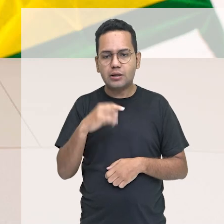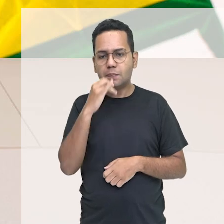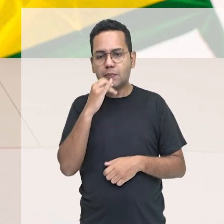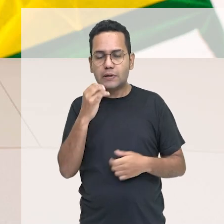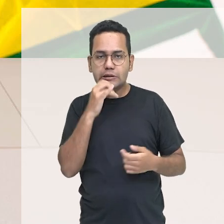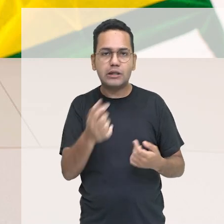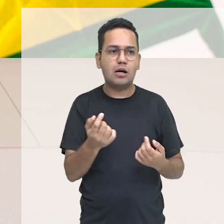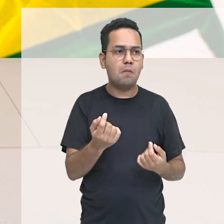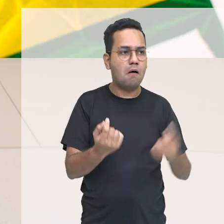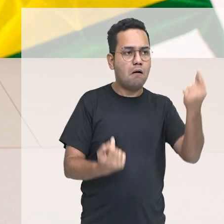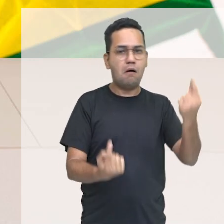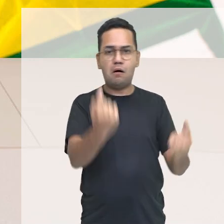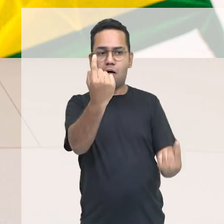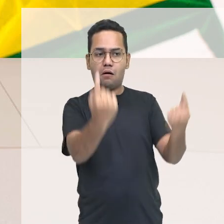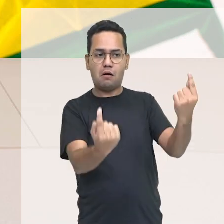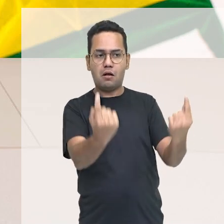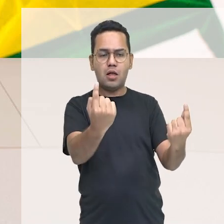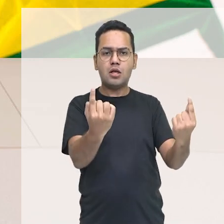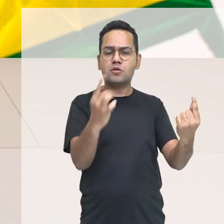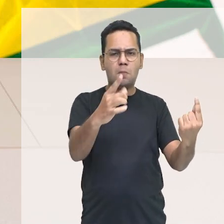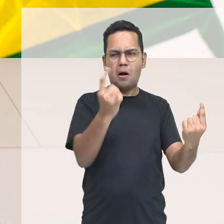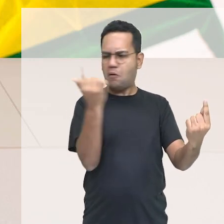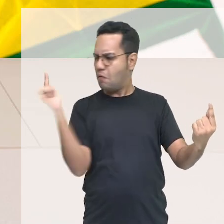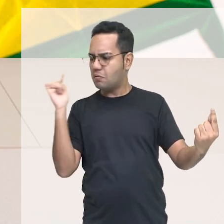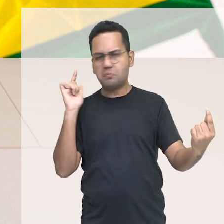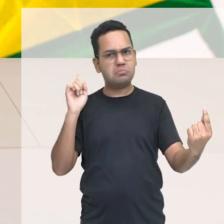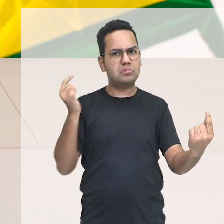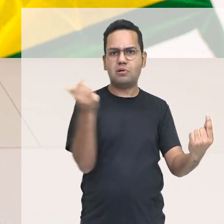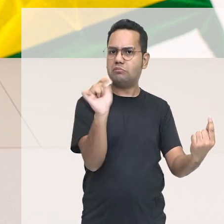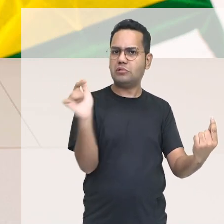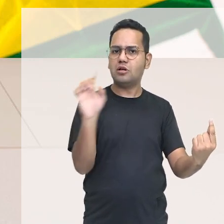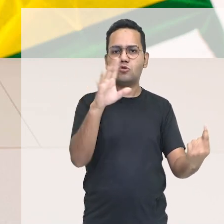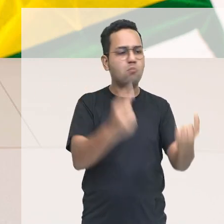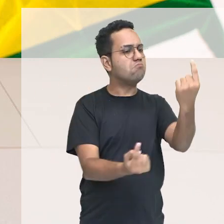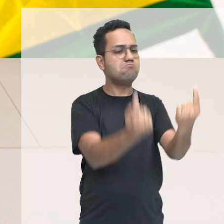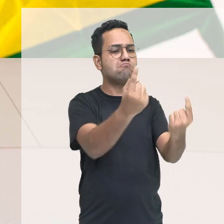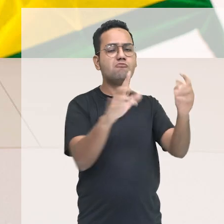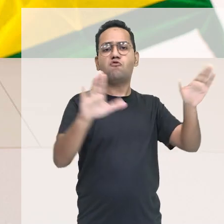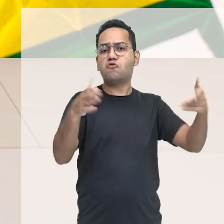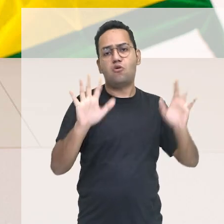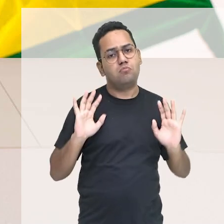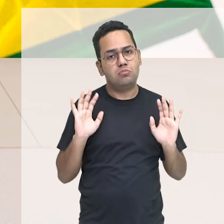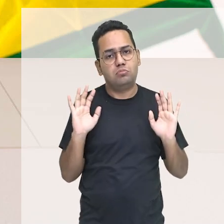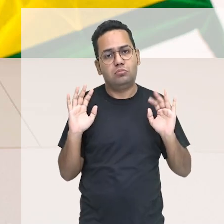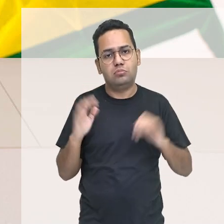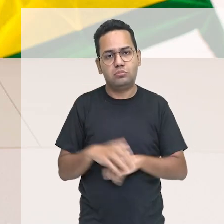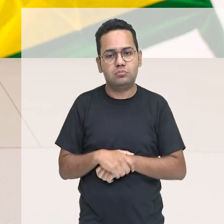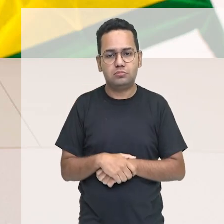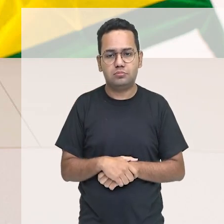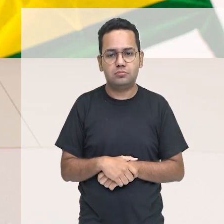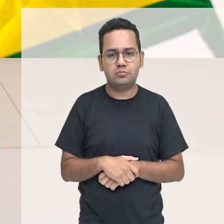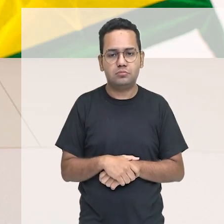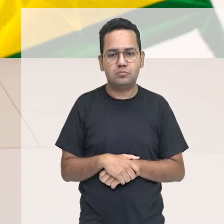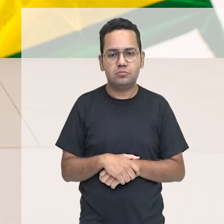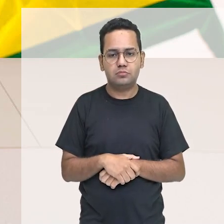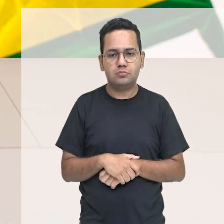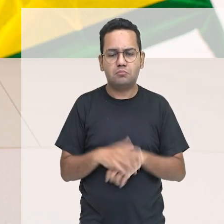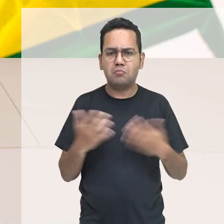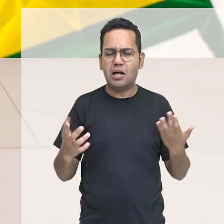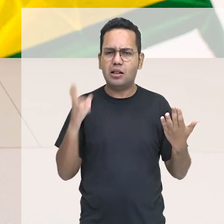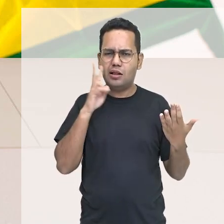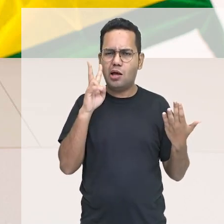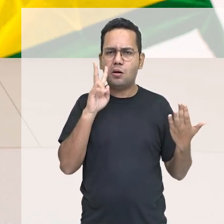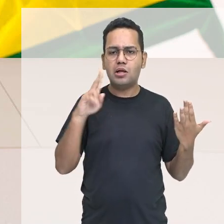existem outros. Só para citar como exemplo, para vocês entenderem, no começo da nossa aula colocamos povo,